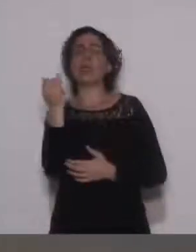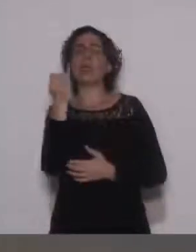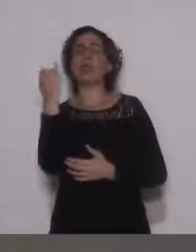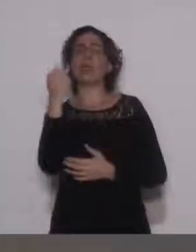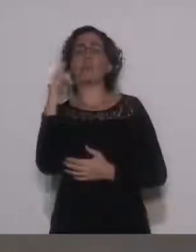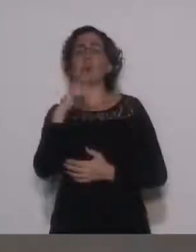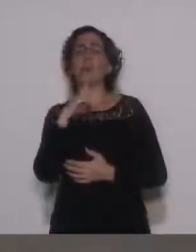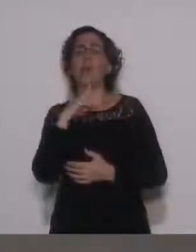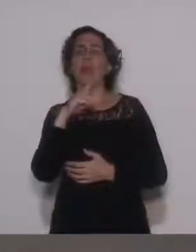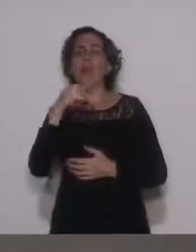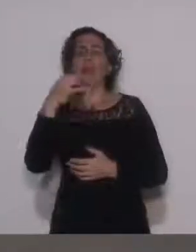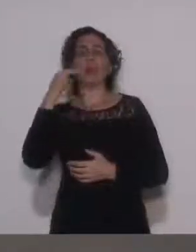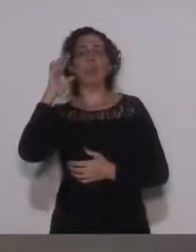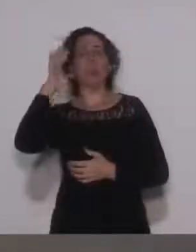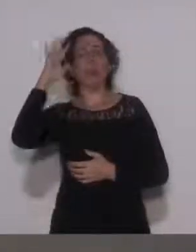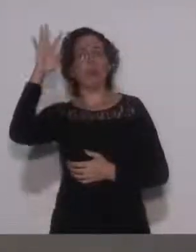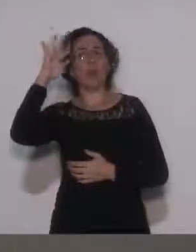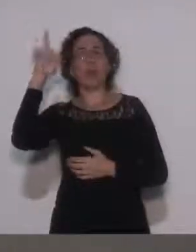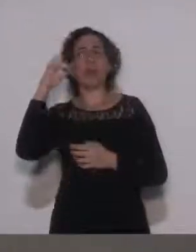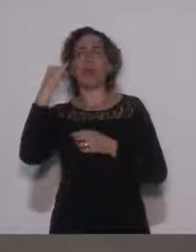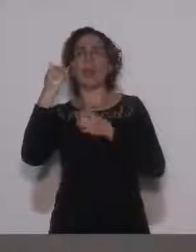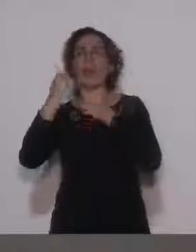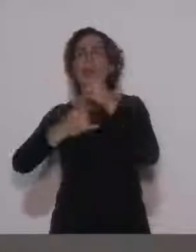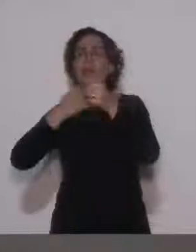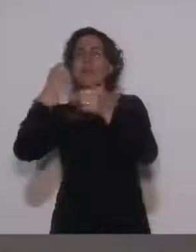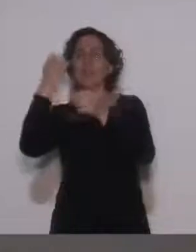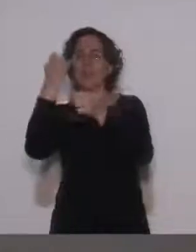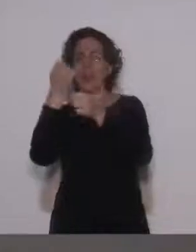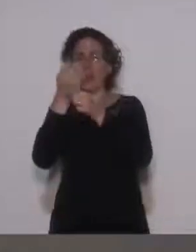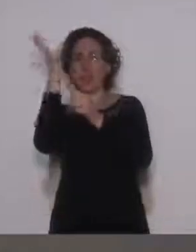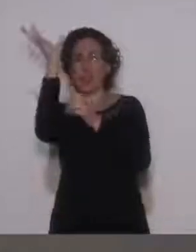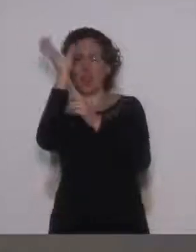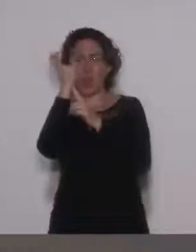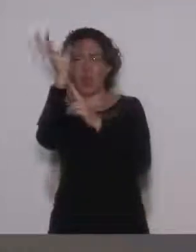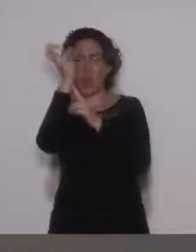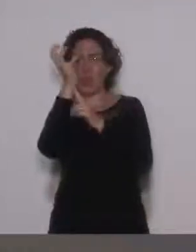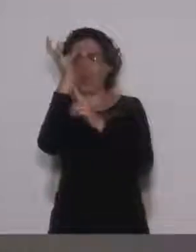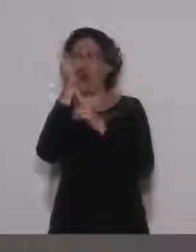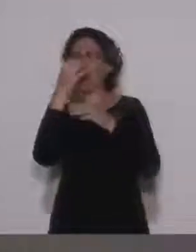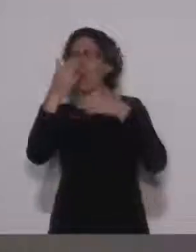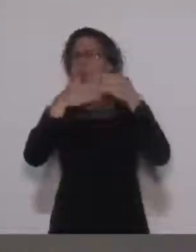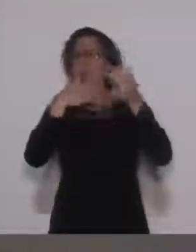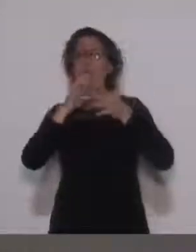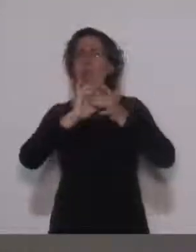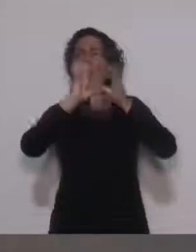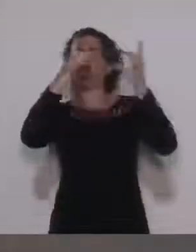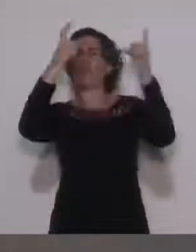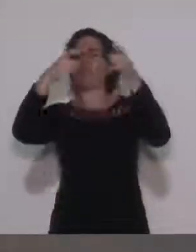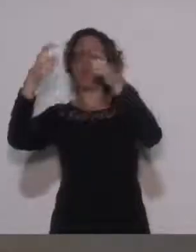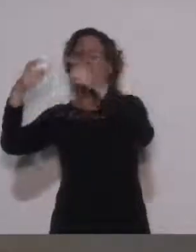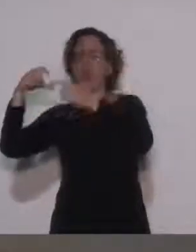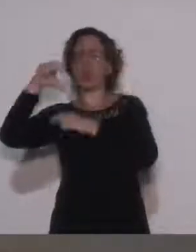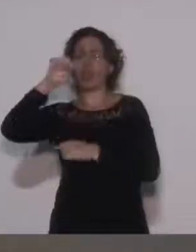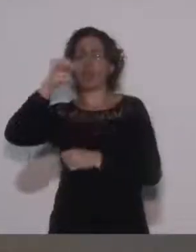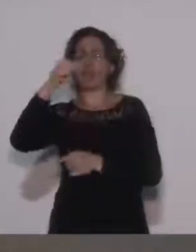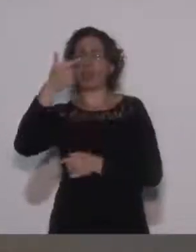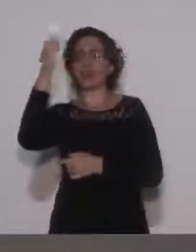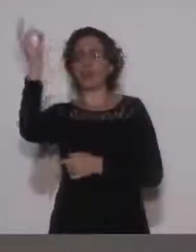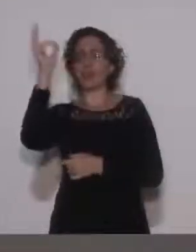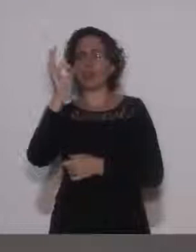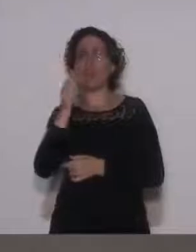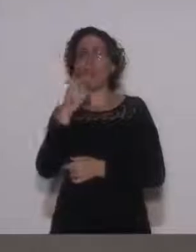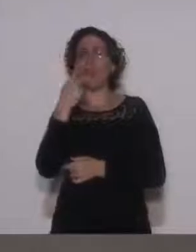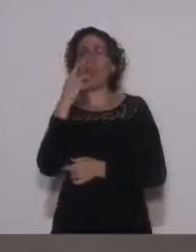Ter Wi-Fi em qualquer lugar. Uma geração Y, que são jovens aí de 20 anos, né, em torno de 20 anos, 92% acham que é